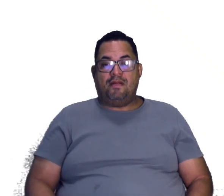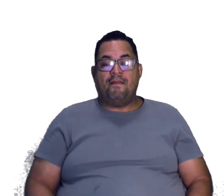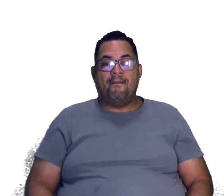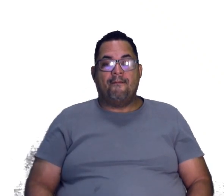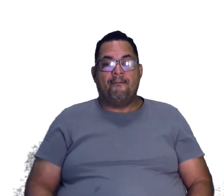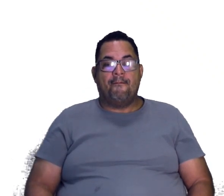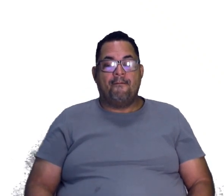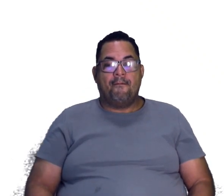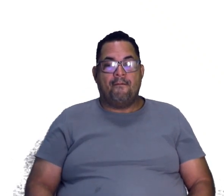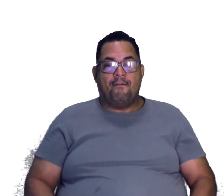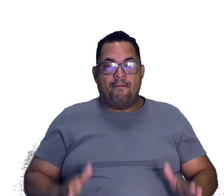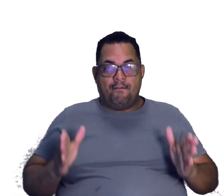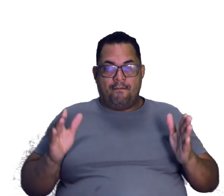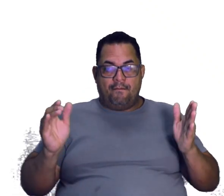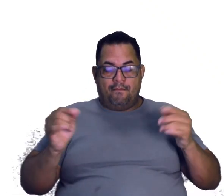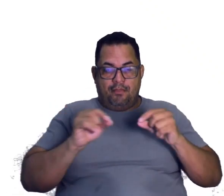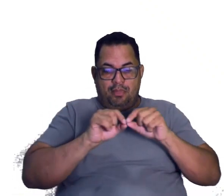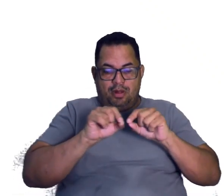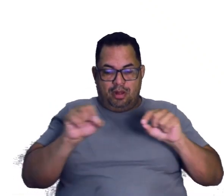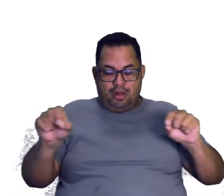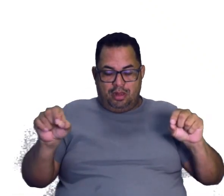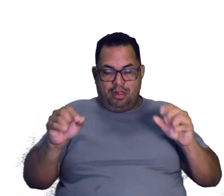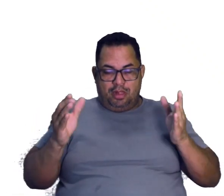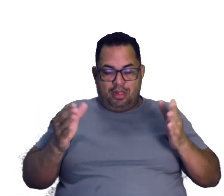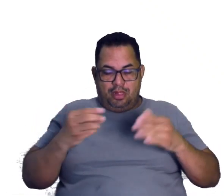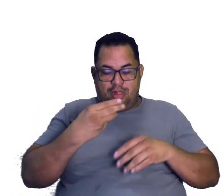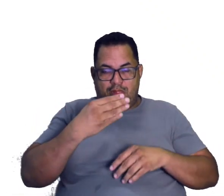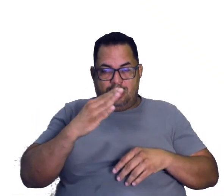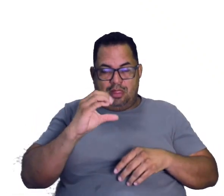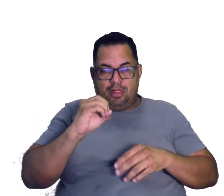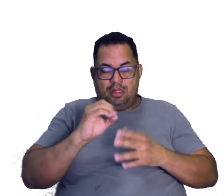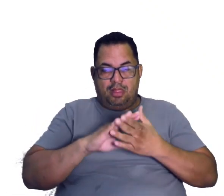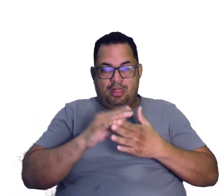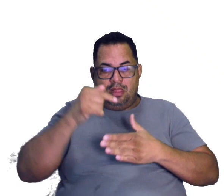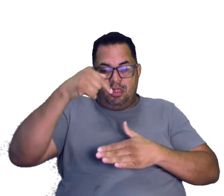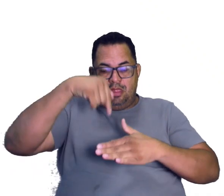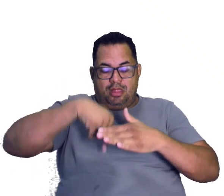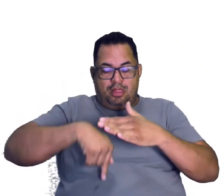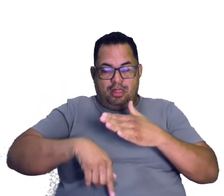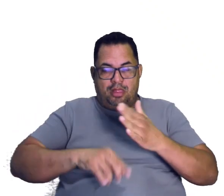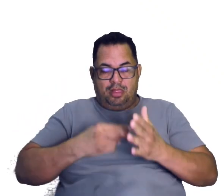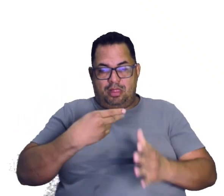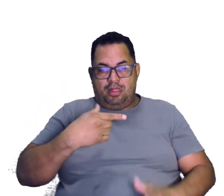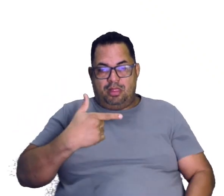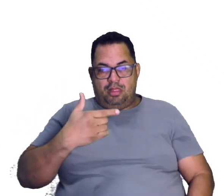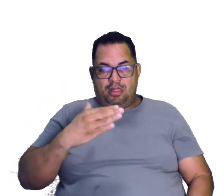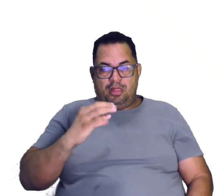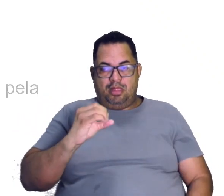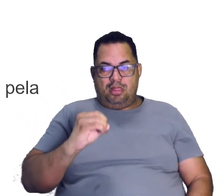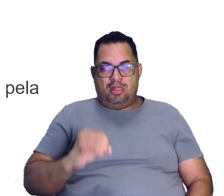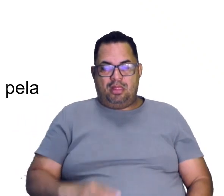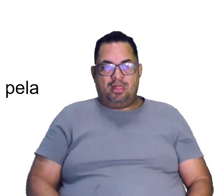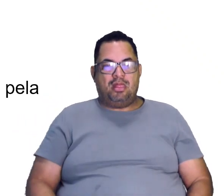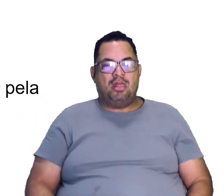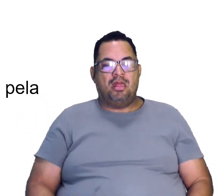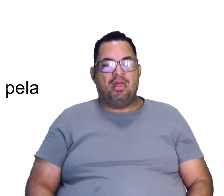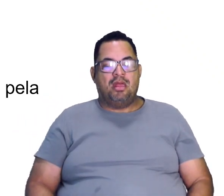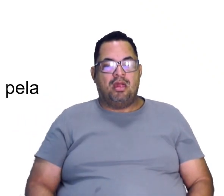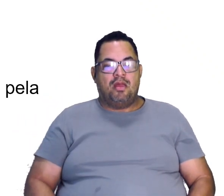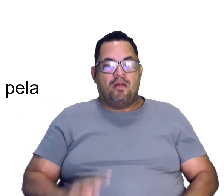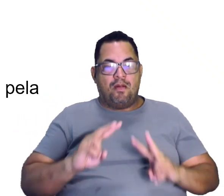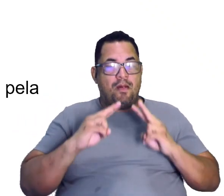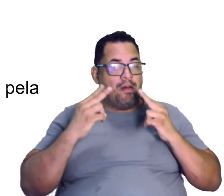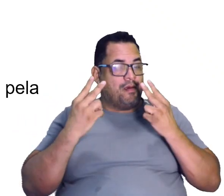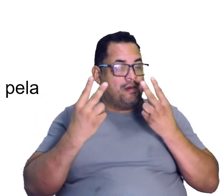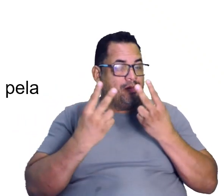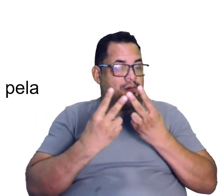De largura, 30. E de altura, no caso, profundidade, 20. Beleza até aqui? O